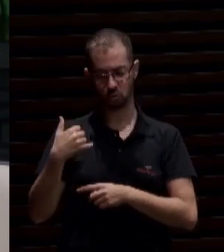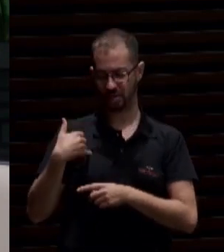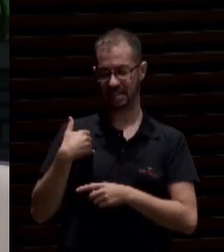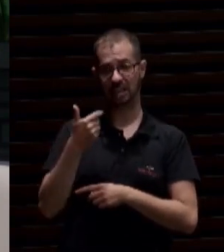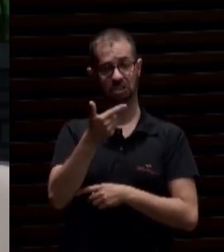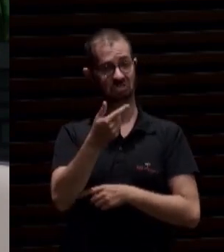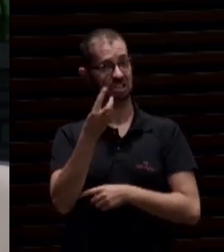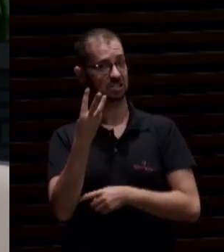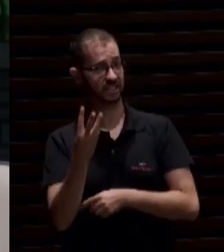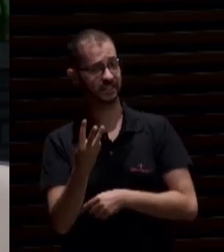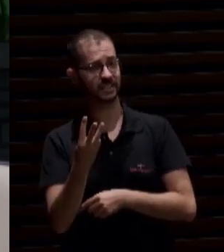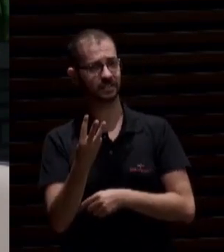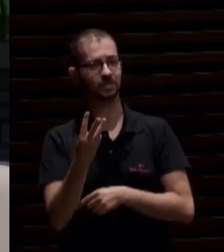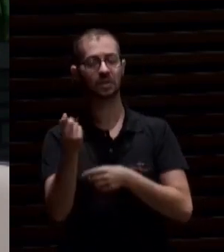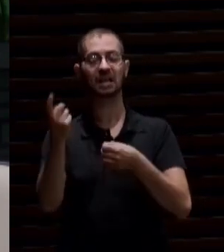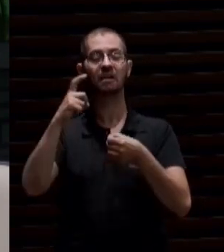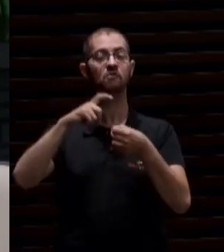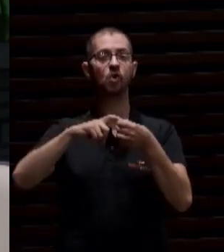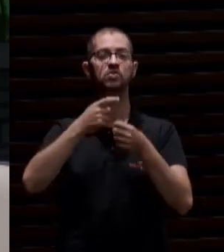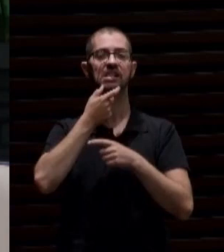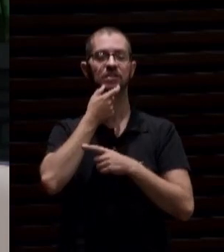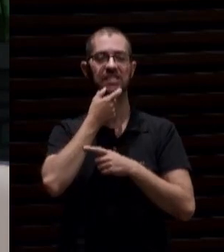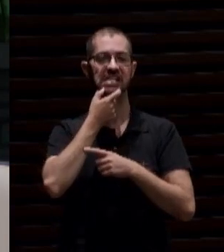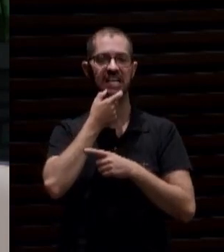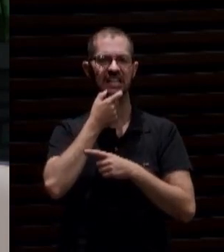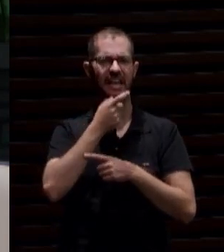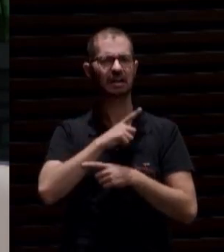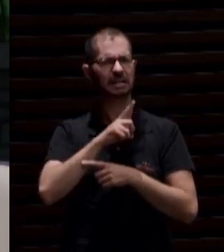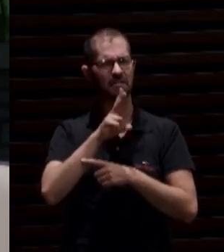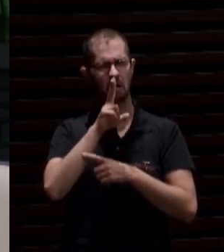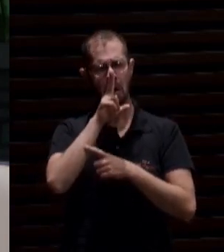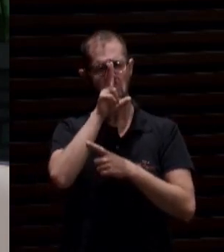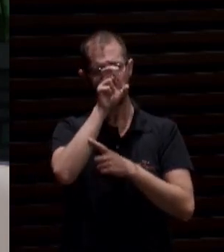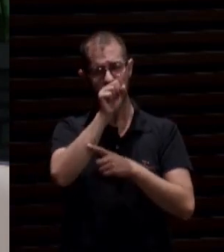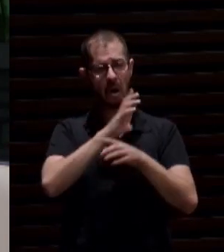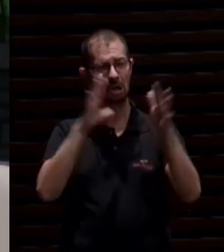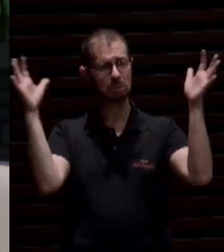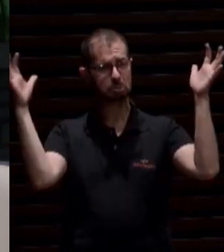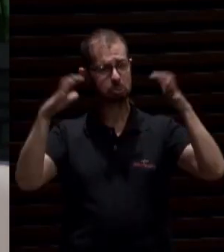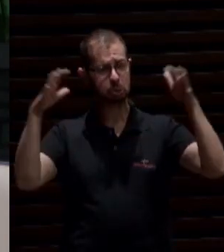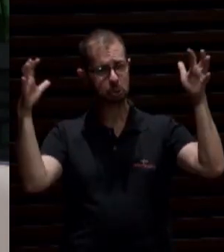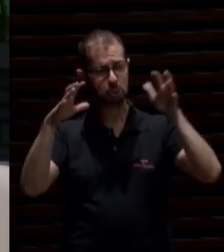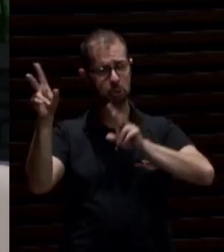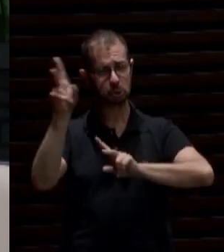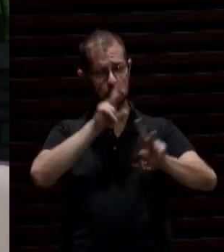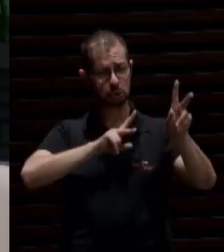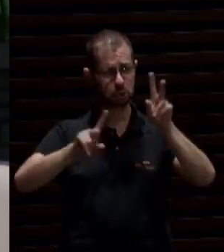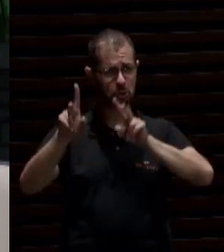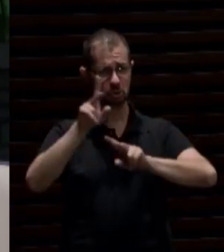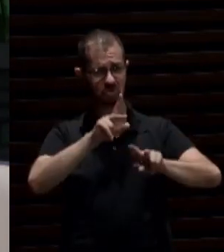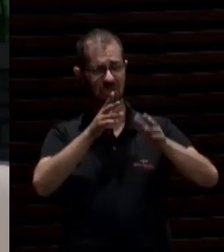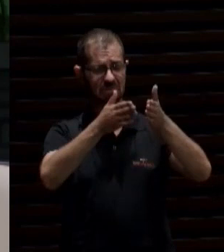anos de idade, quando ele estava voltando para a Inglaterra, uma forte tempestade atinge o navio e durante